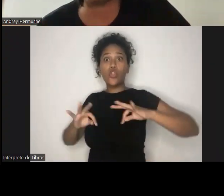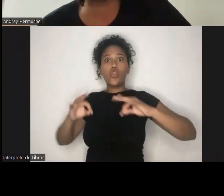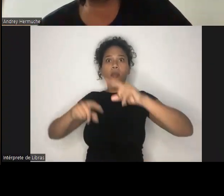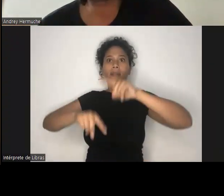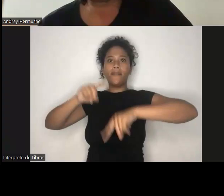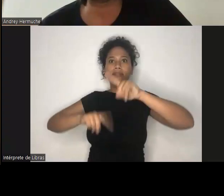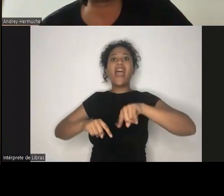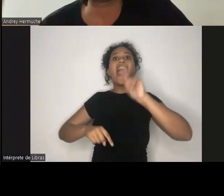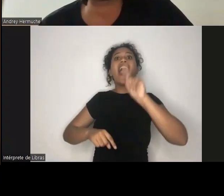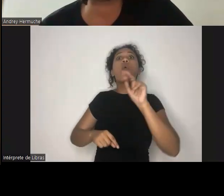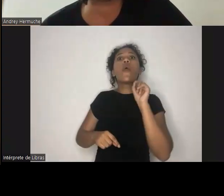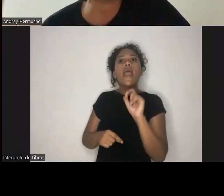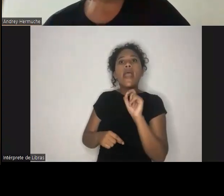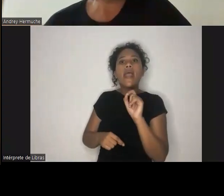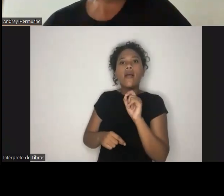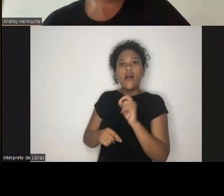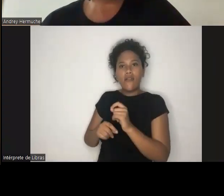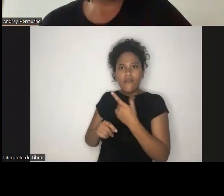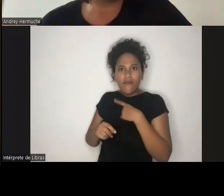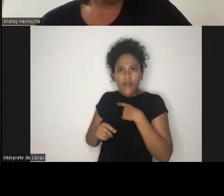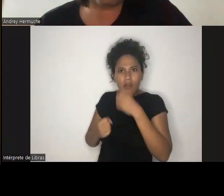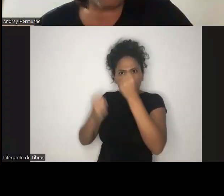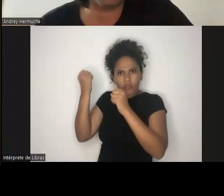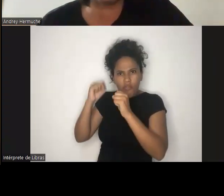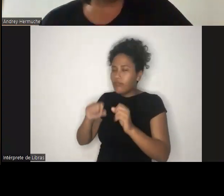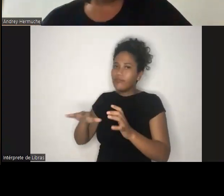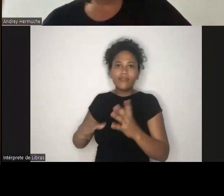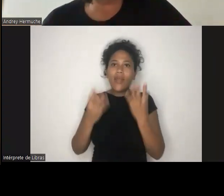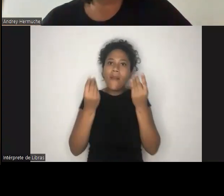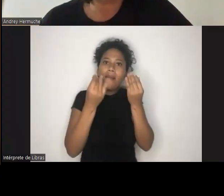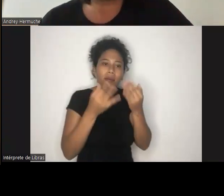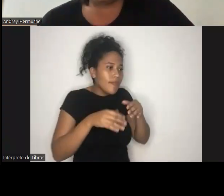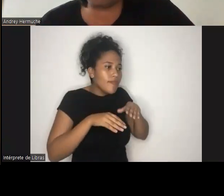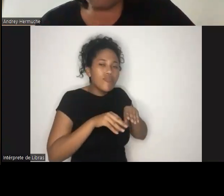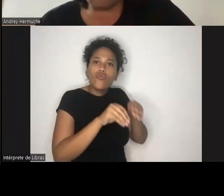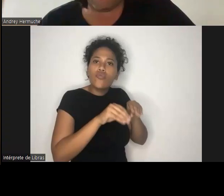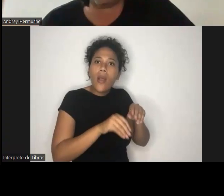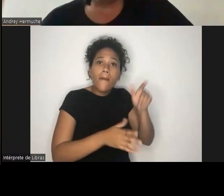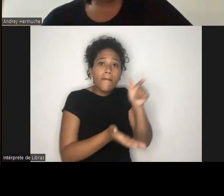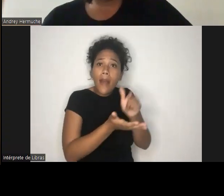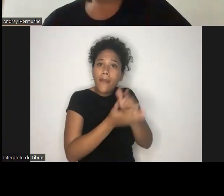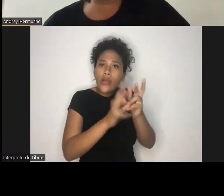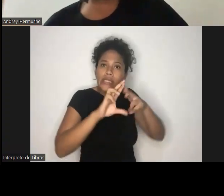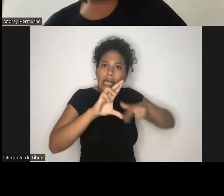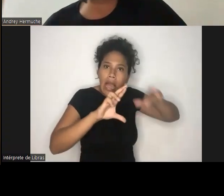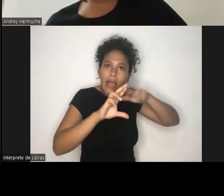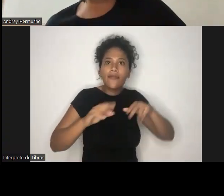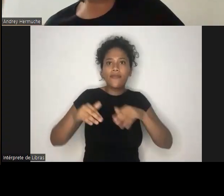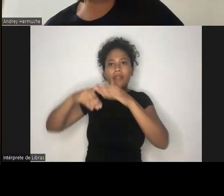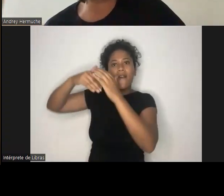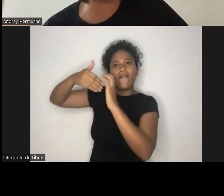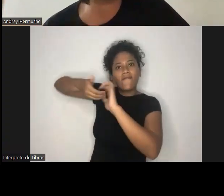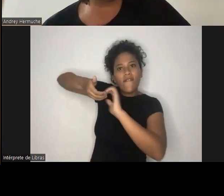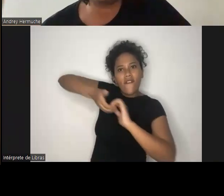artesanais então por exemplo essa casa ela era feita com papel reciclado o telhado era de Barro então eu levava